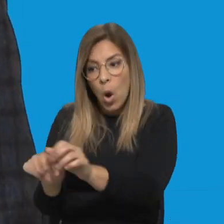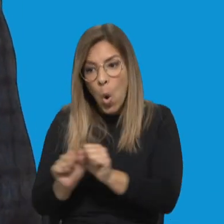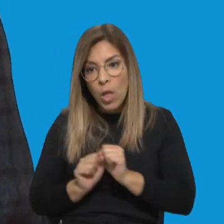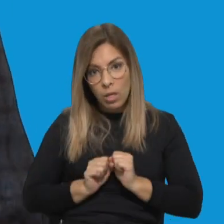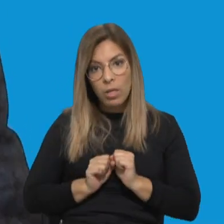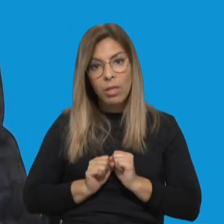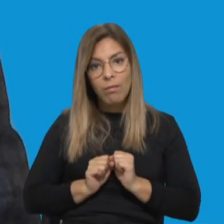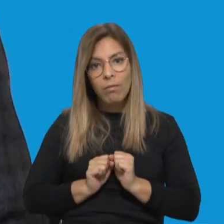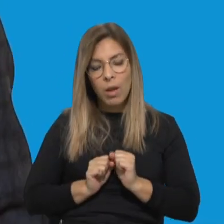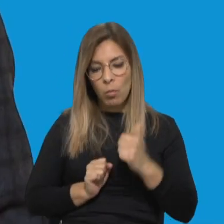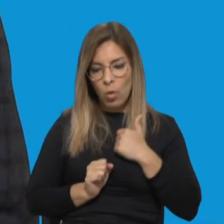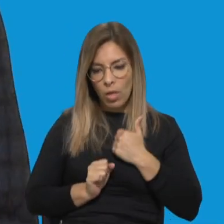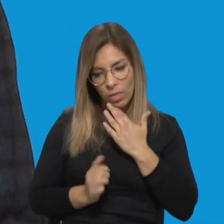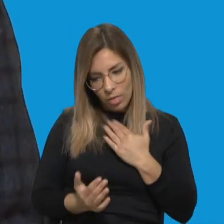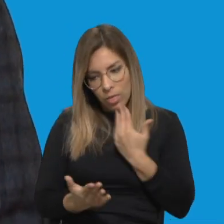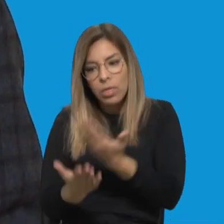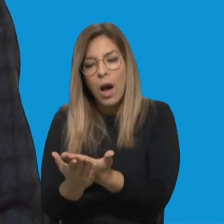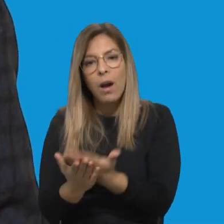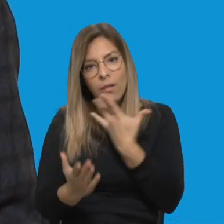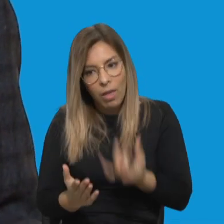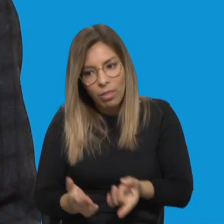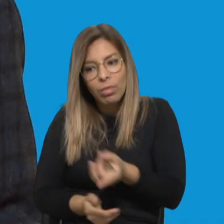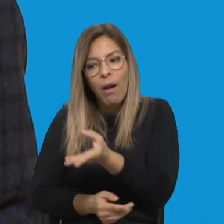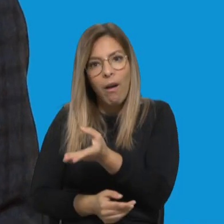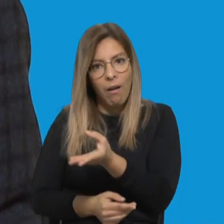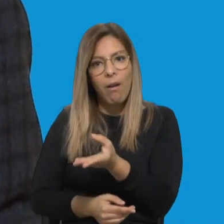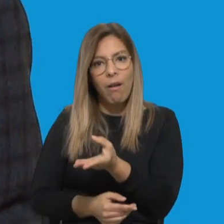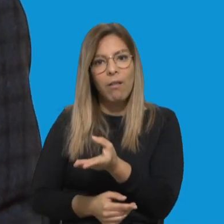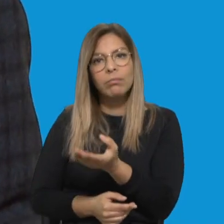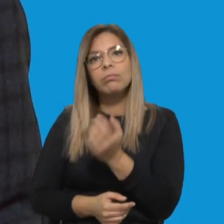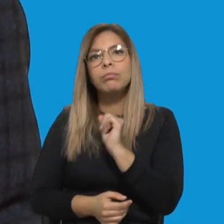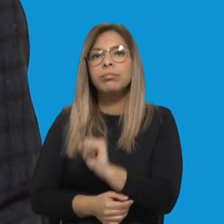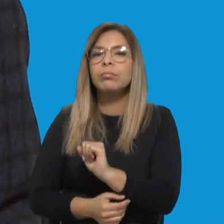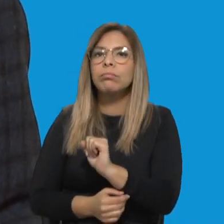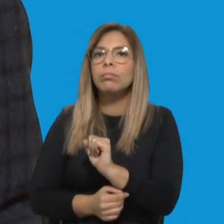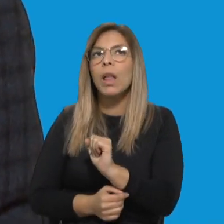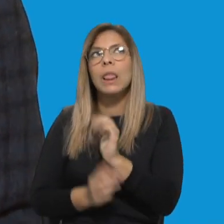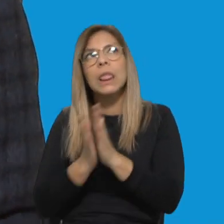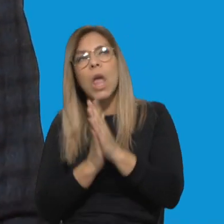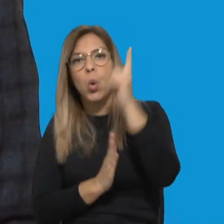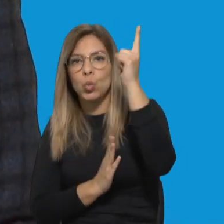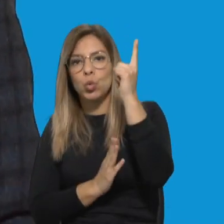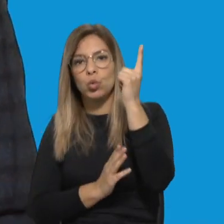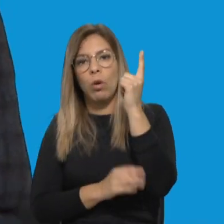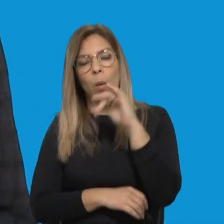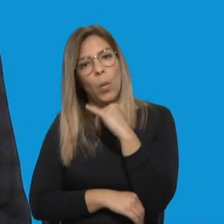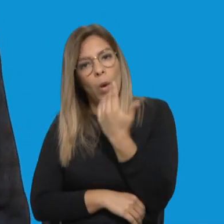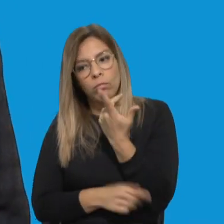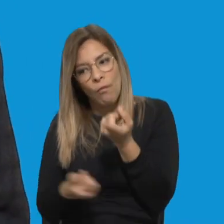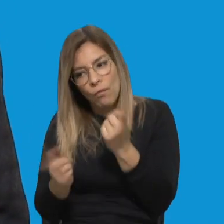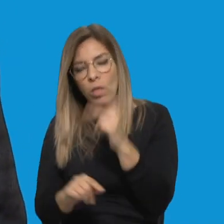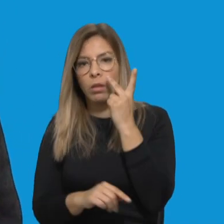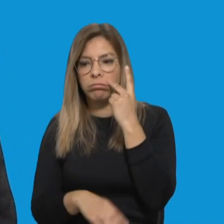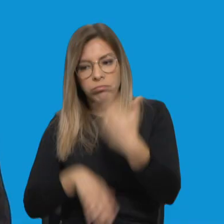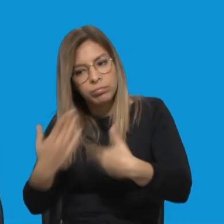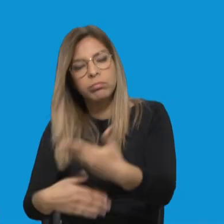transmite, concede este perdão que é um dom de Deus para recomeçar.